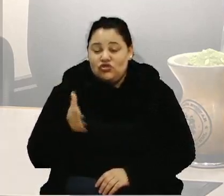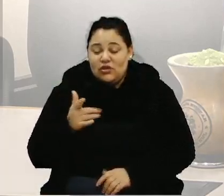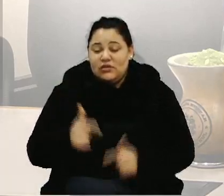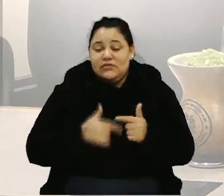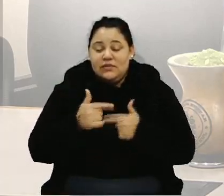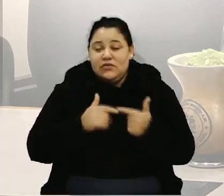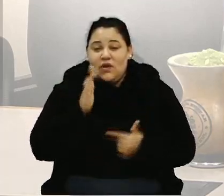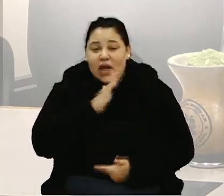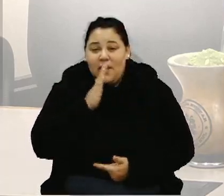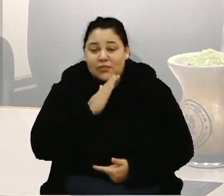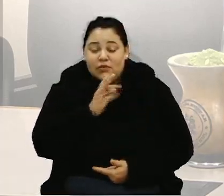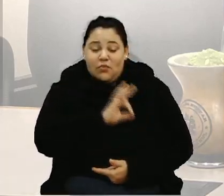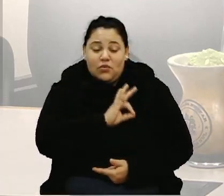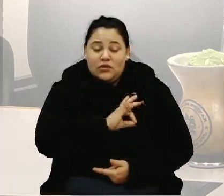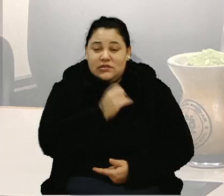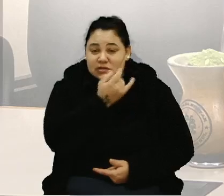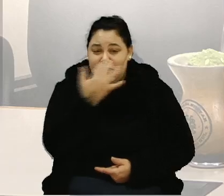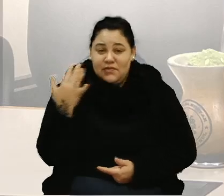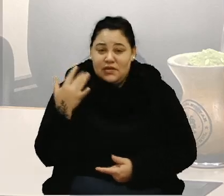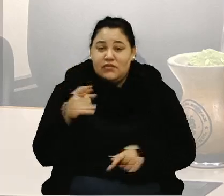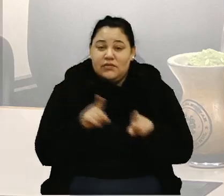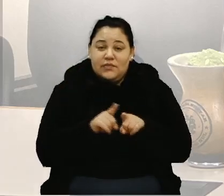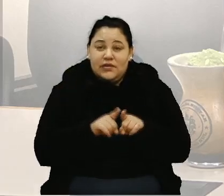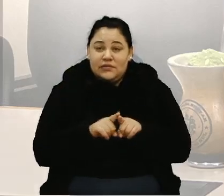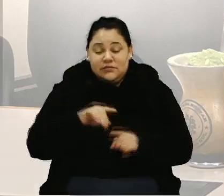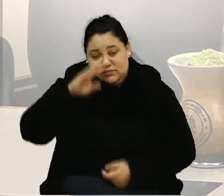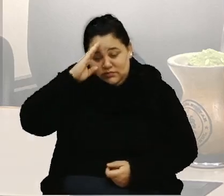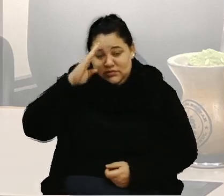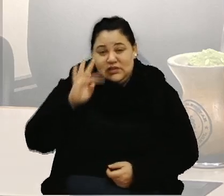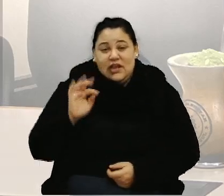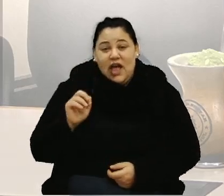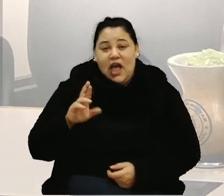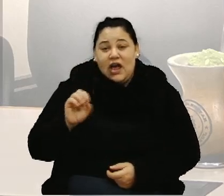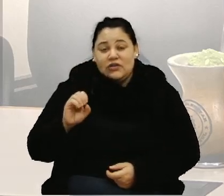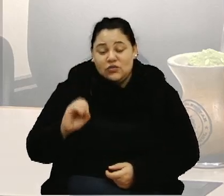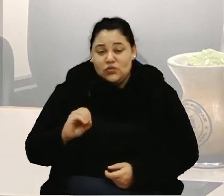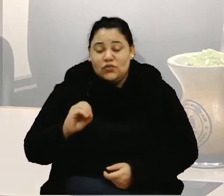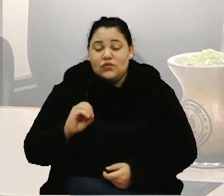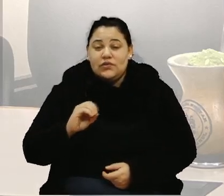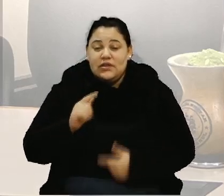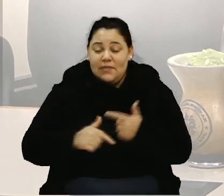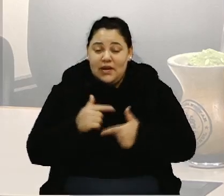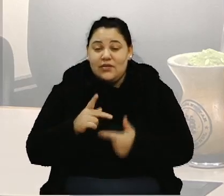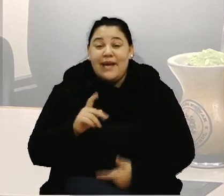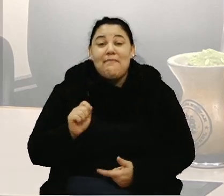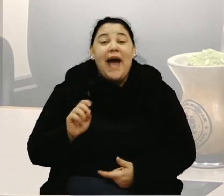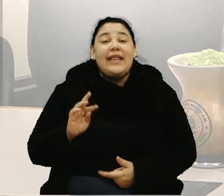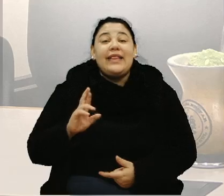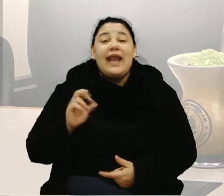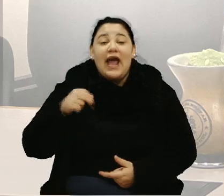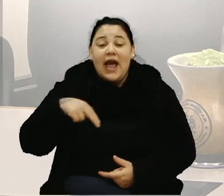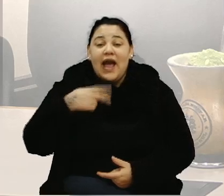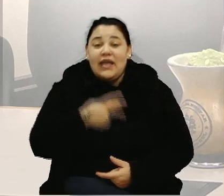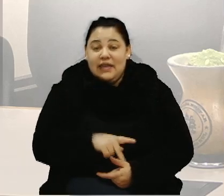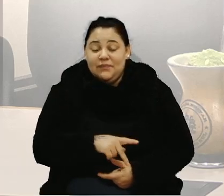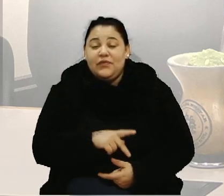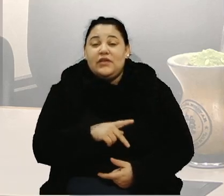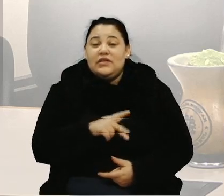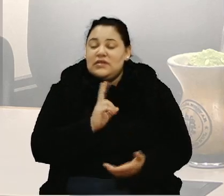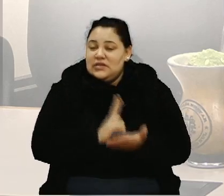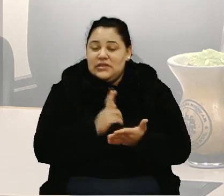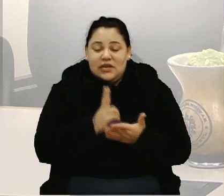Polícia Ambiental, nós temos aí o Tenente Tarso, que também é à frente da Patran, aqui em Caxias do Sul, sempre muito operador